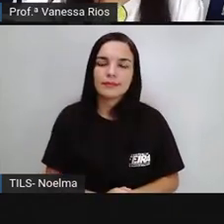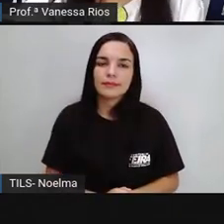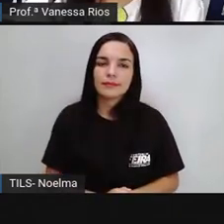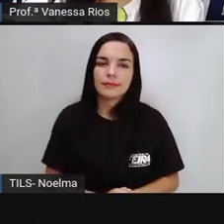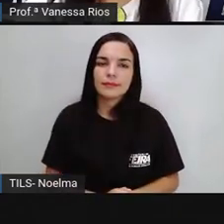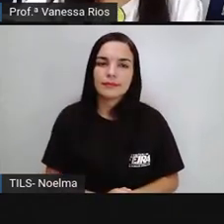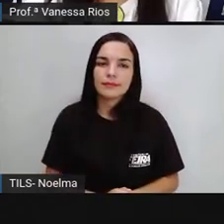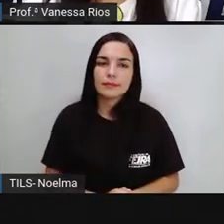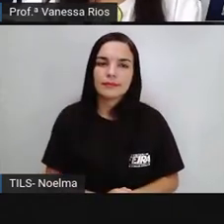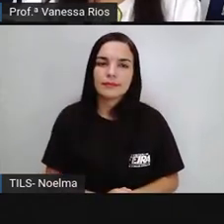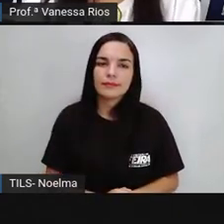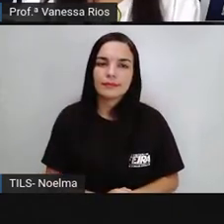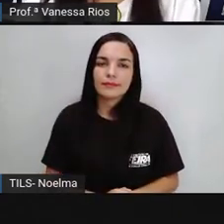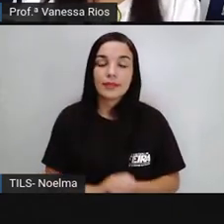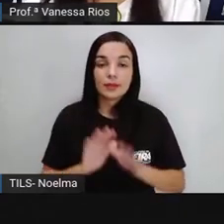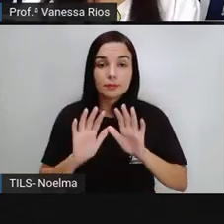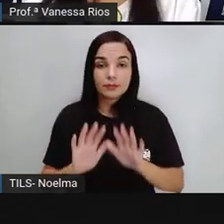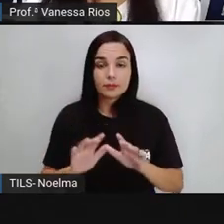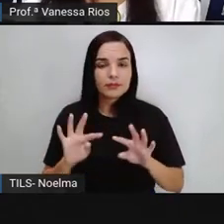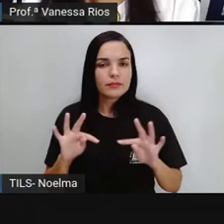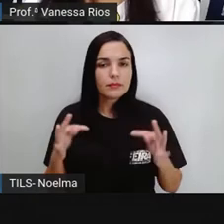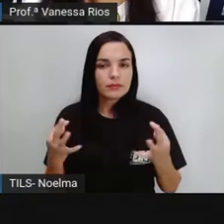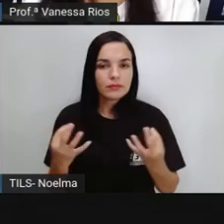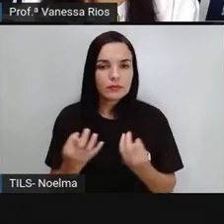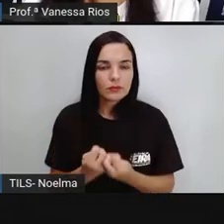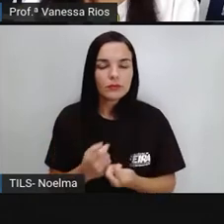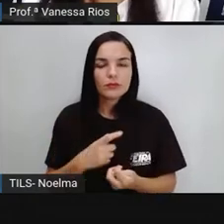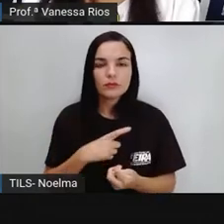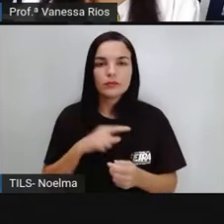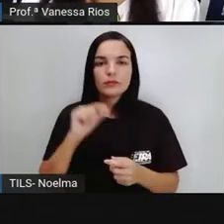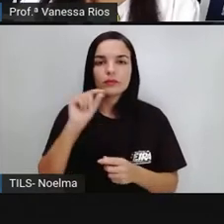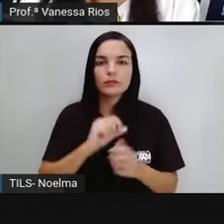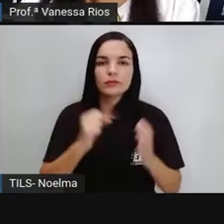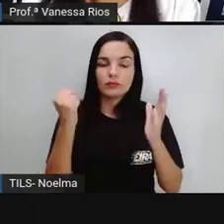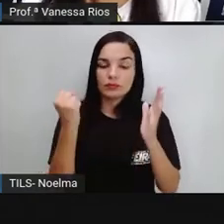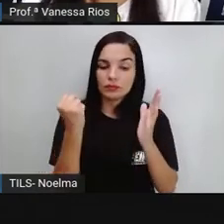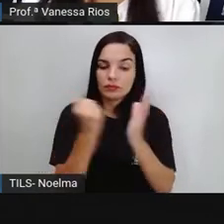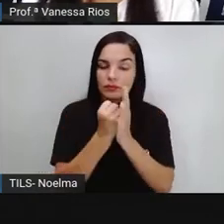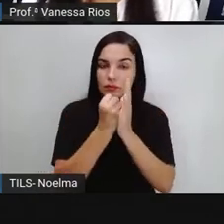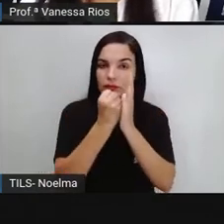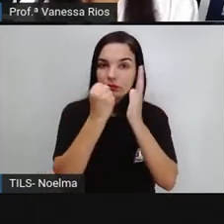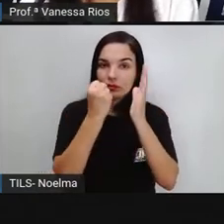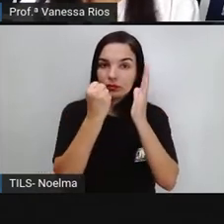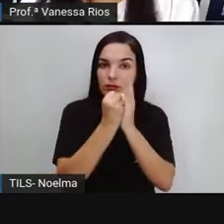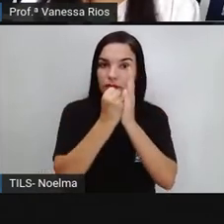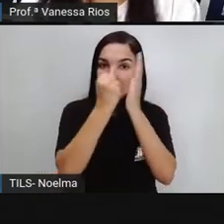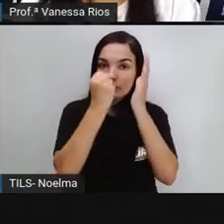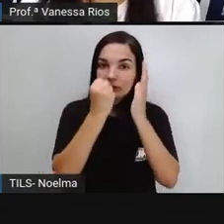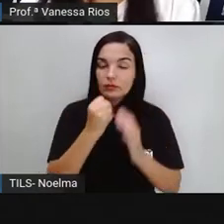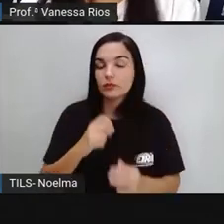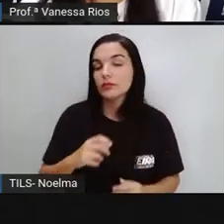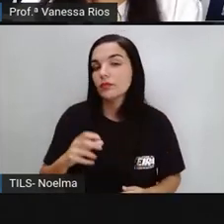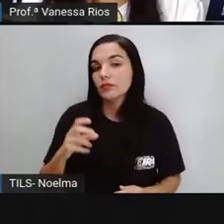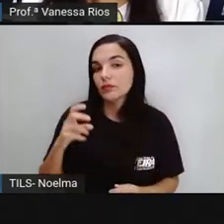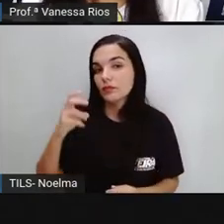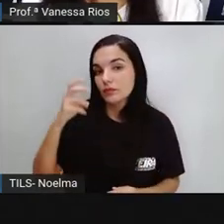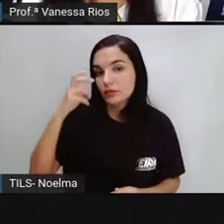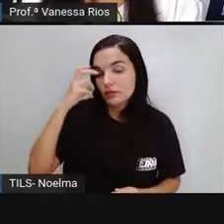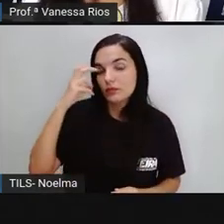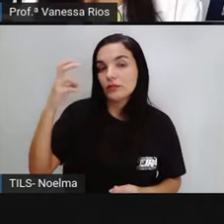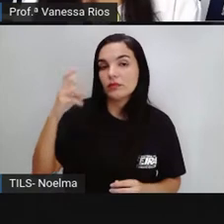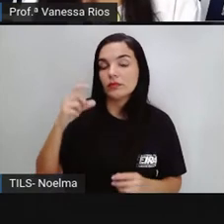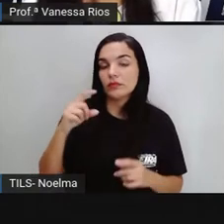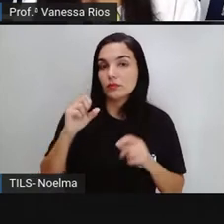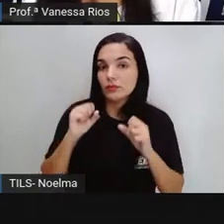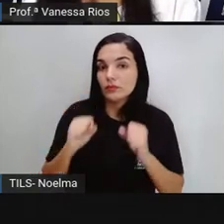bens imóveis. Mas todos eles são aí bens concretos, elementos concretos, palpáveis.